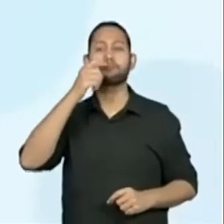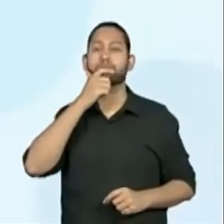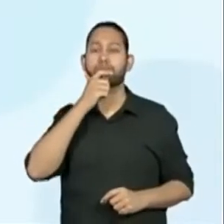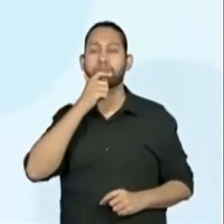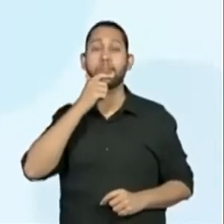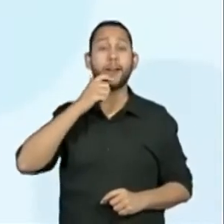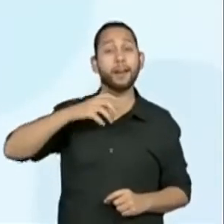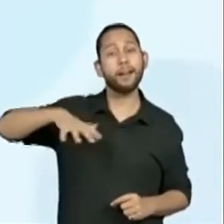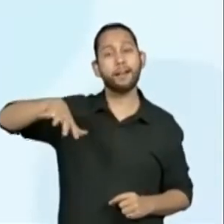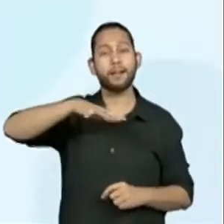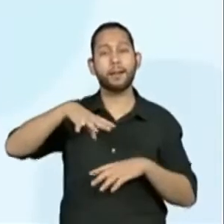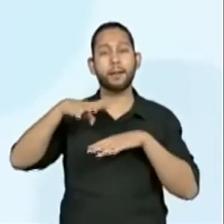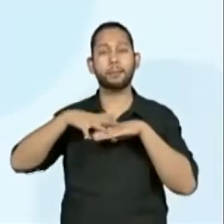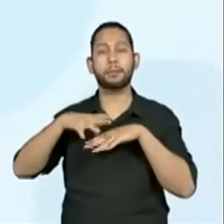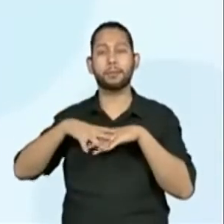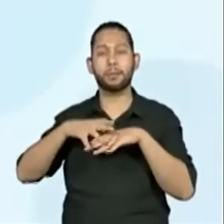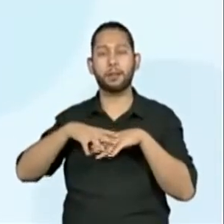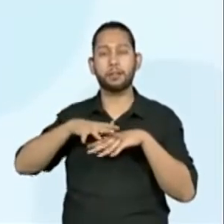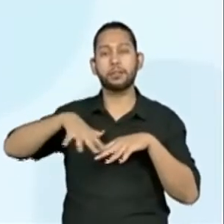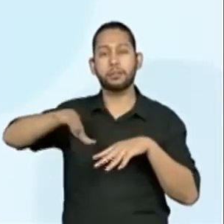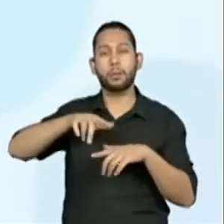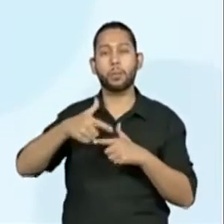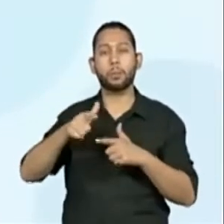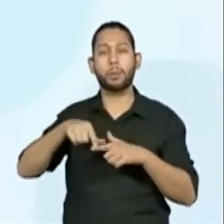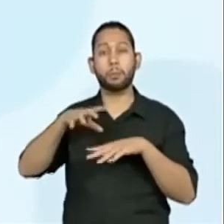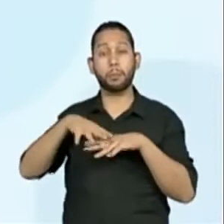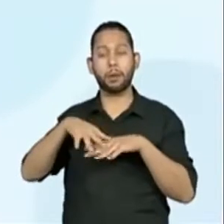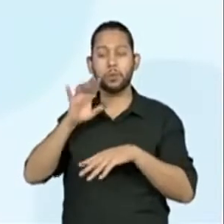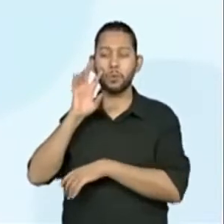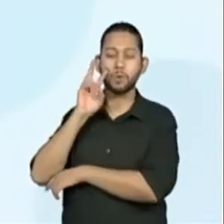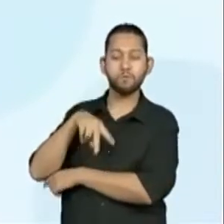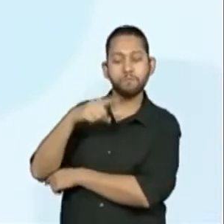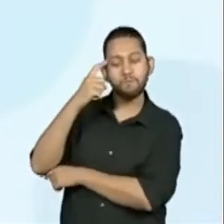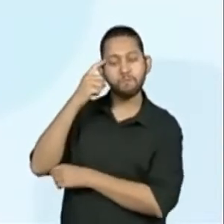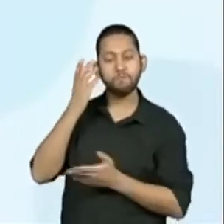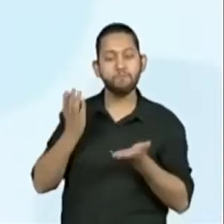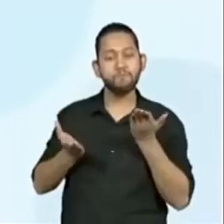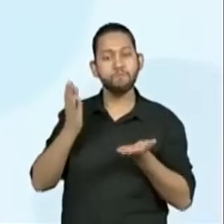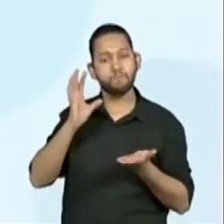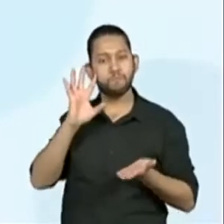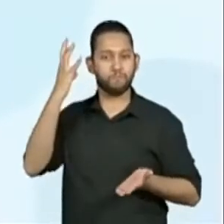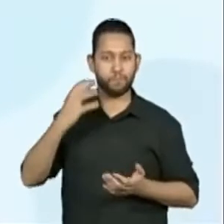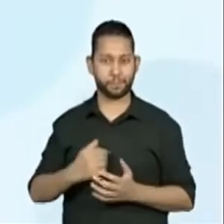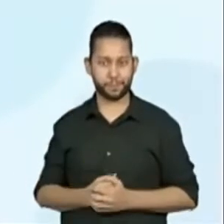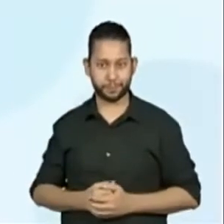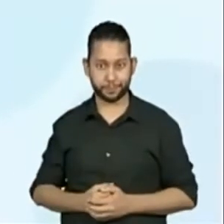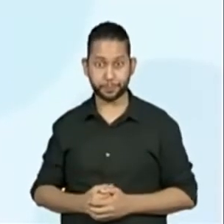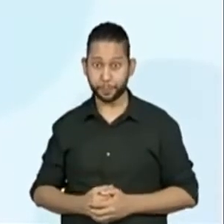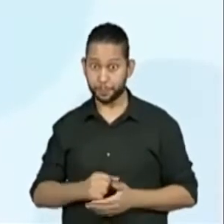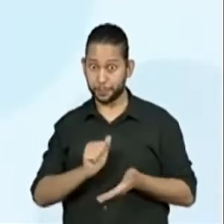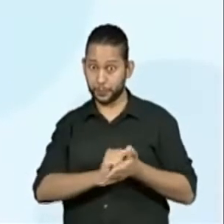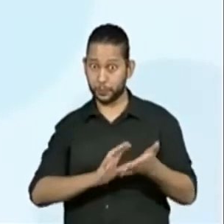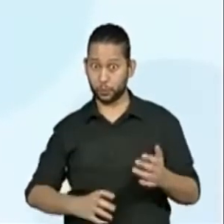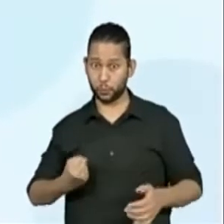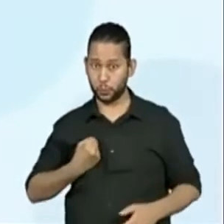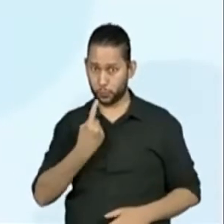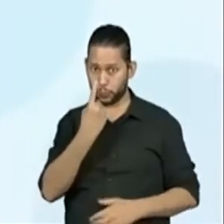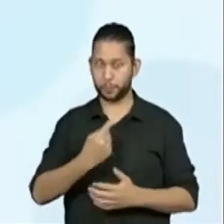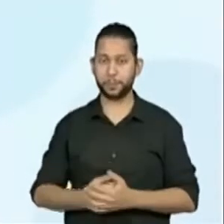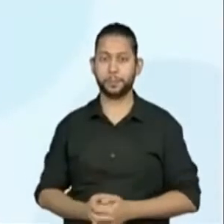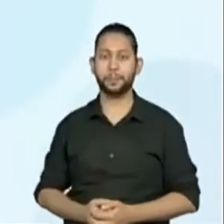problemas matemáticos questão tia Sandra e as Crianças colheram